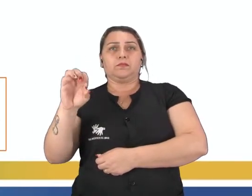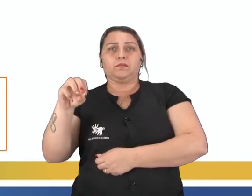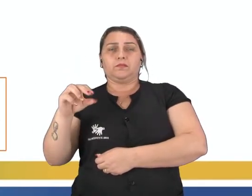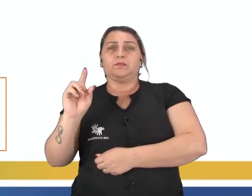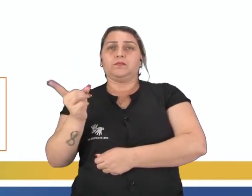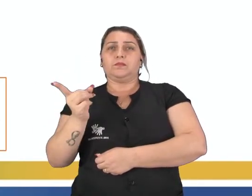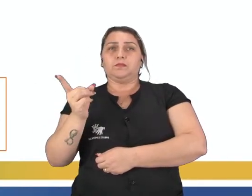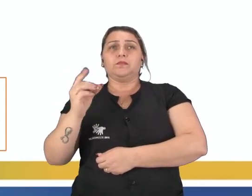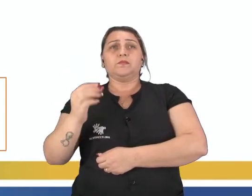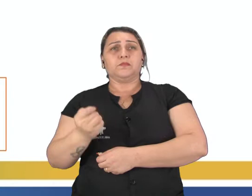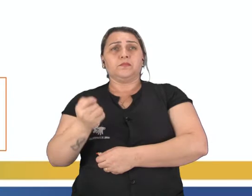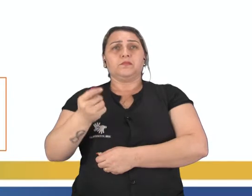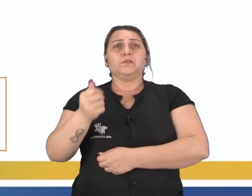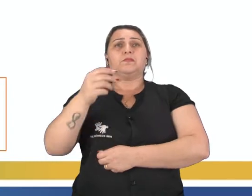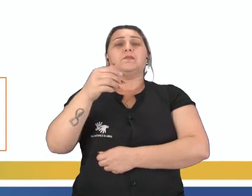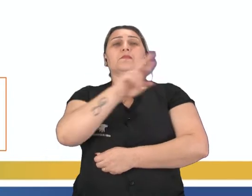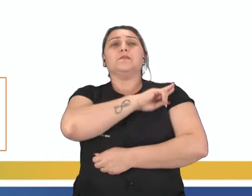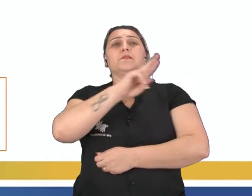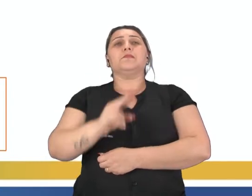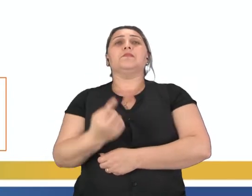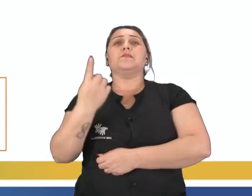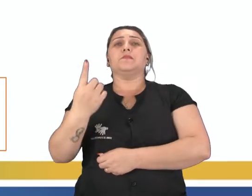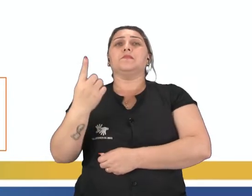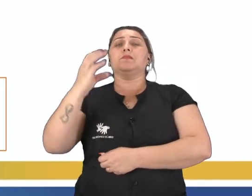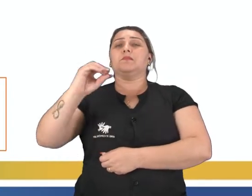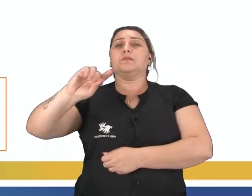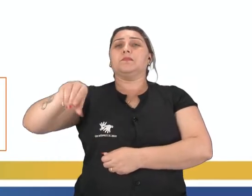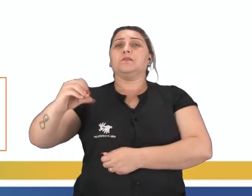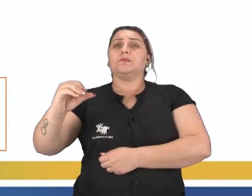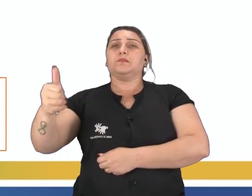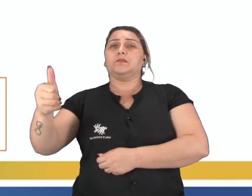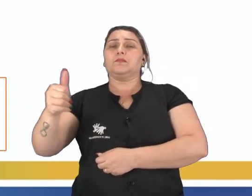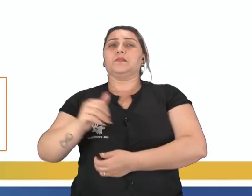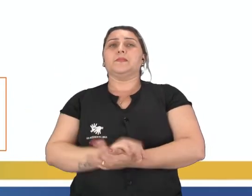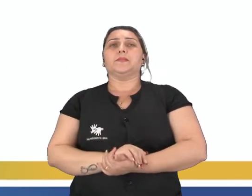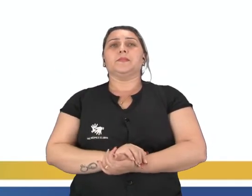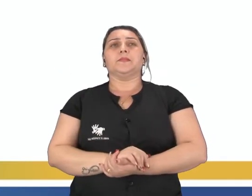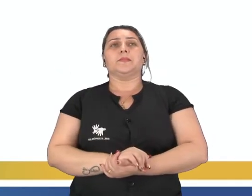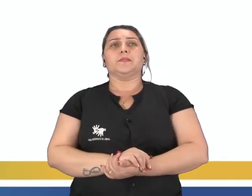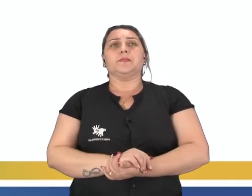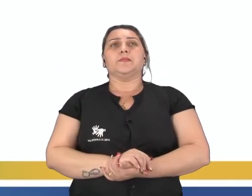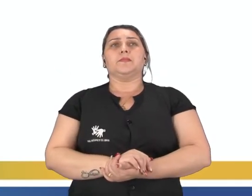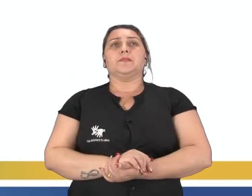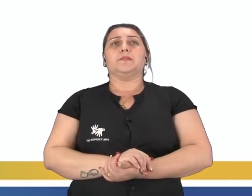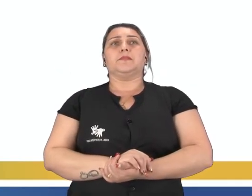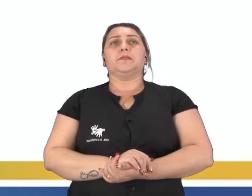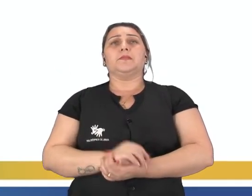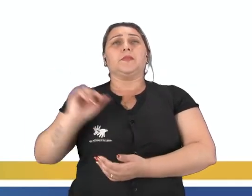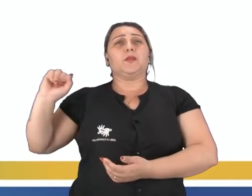é os centavos, representando 1 centavo por 0,01.